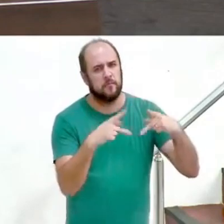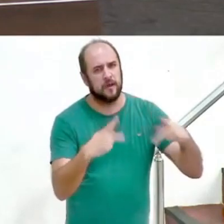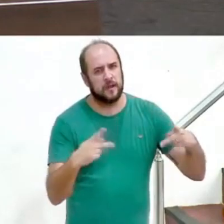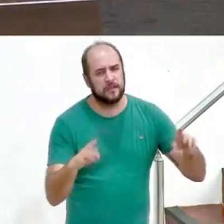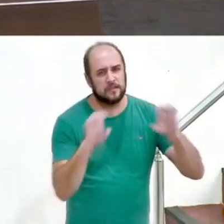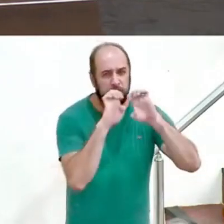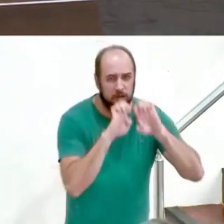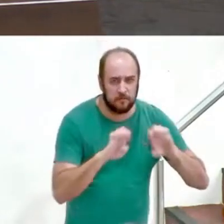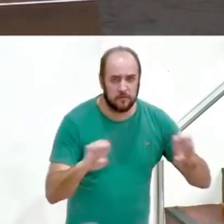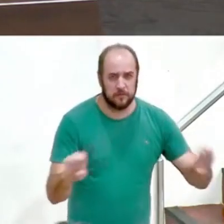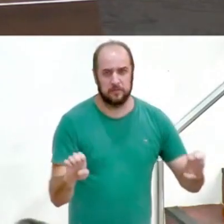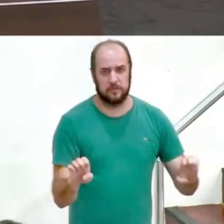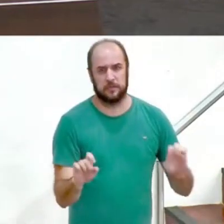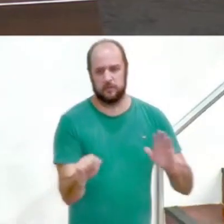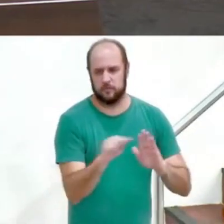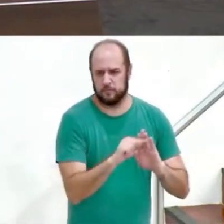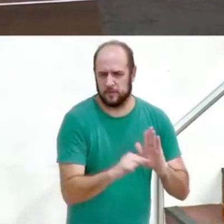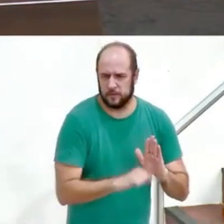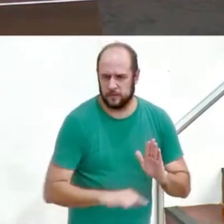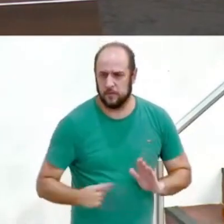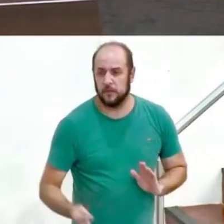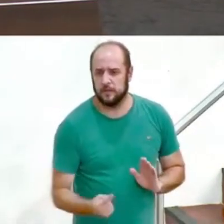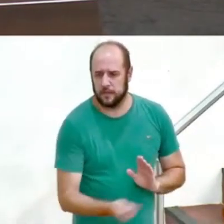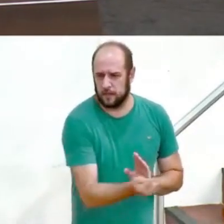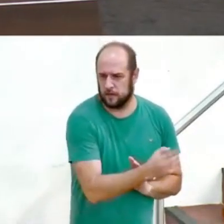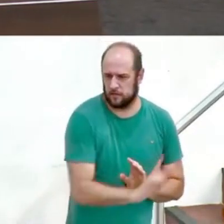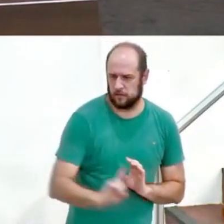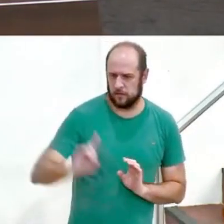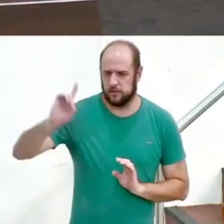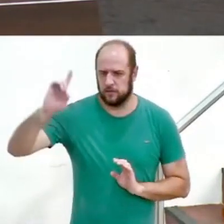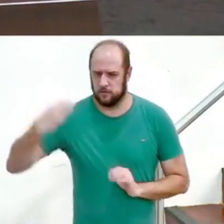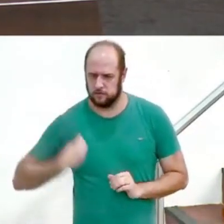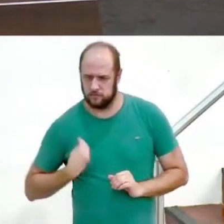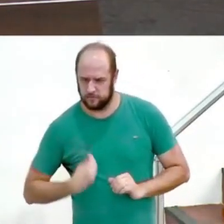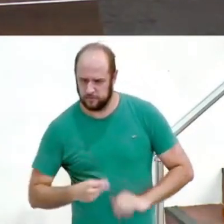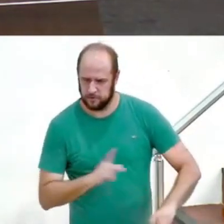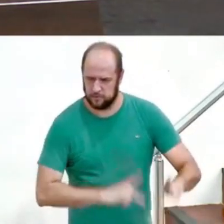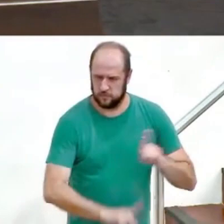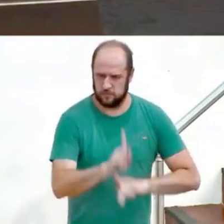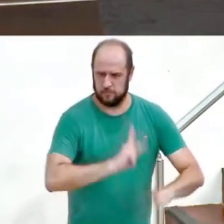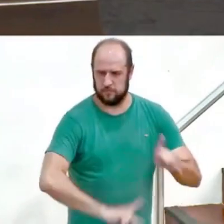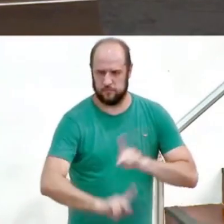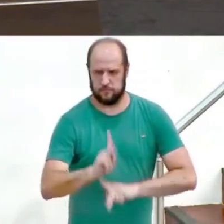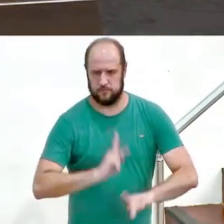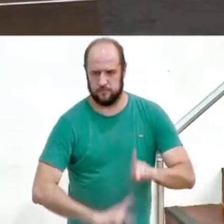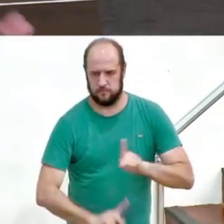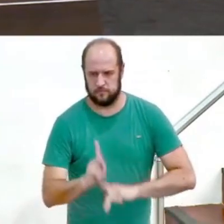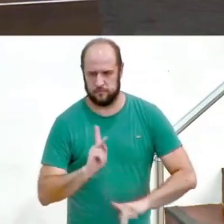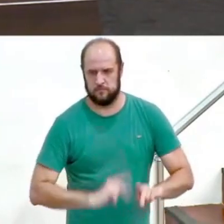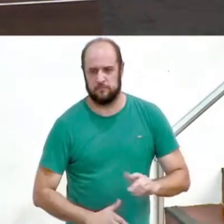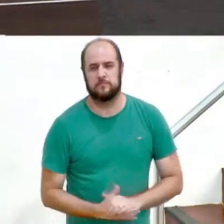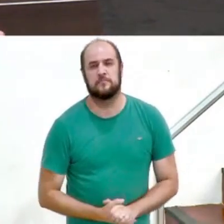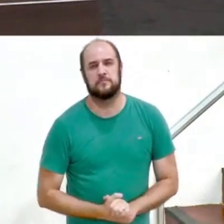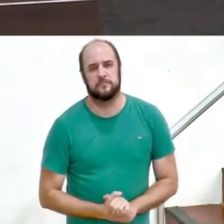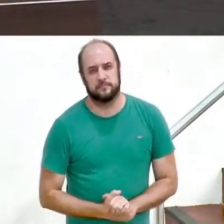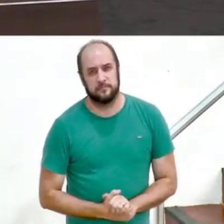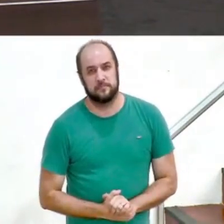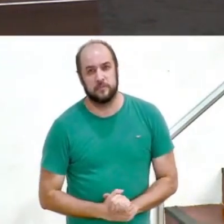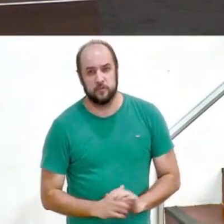Evangelho, do plano eterno de Deus, habitar no meio do seu povo, para com